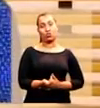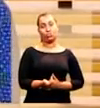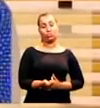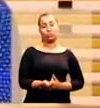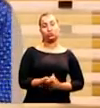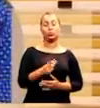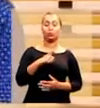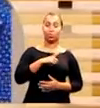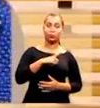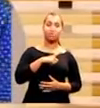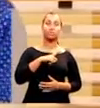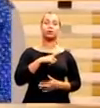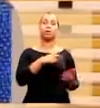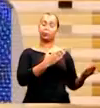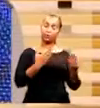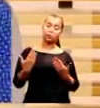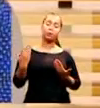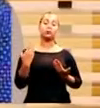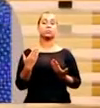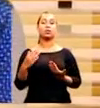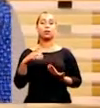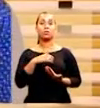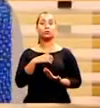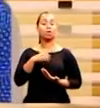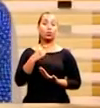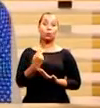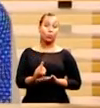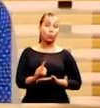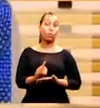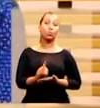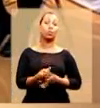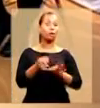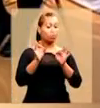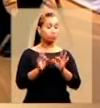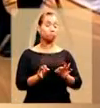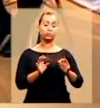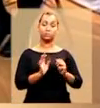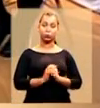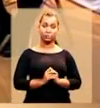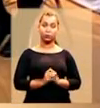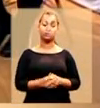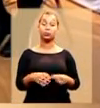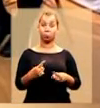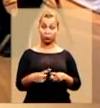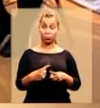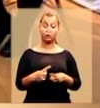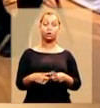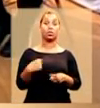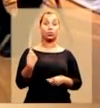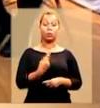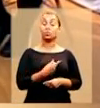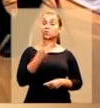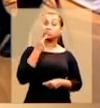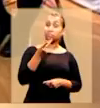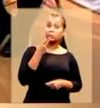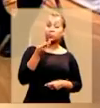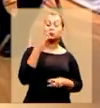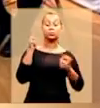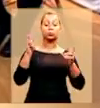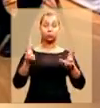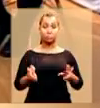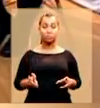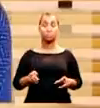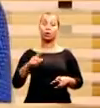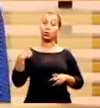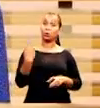o risco que eu vou ter para trazer ele, eu trago que é um tiro certeiro. Que é um tiro certeiro, porque a gente, falando na nossa